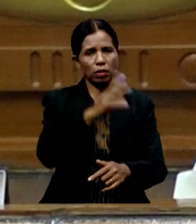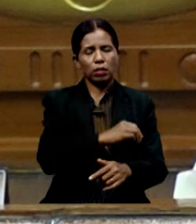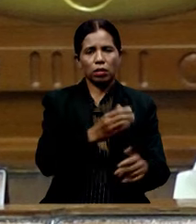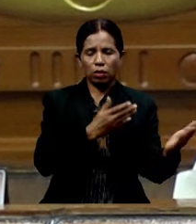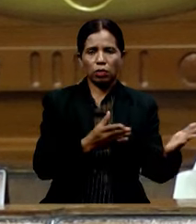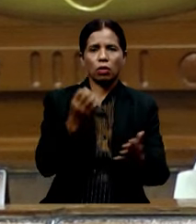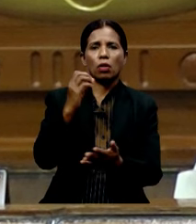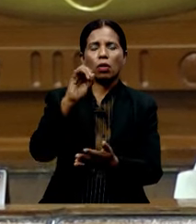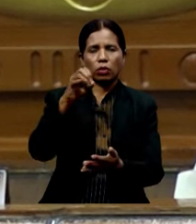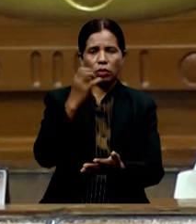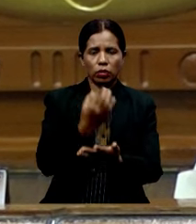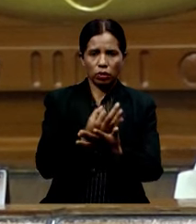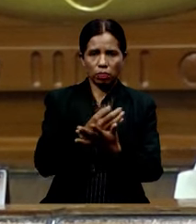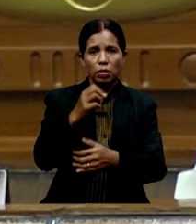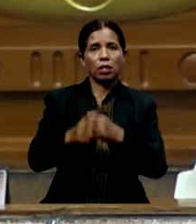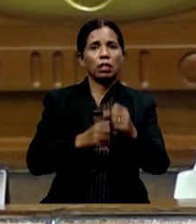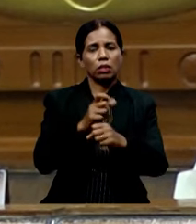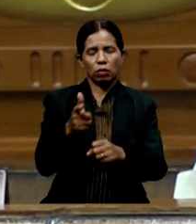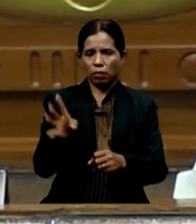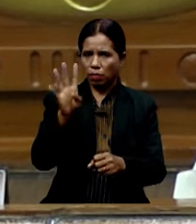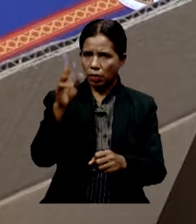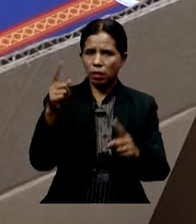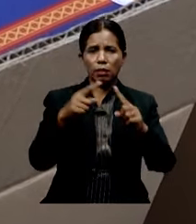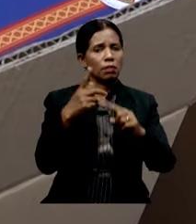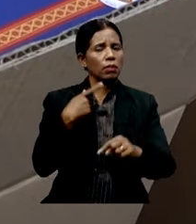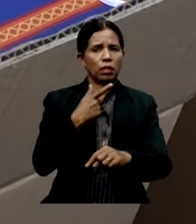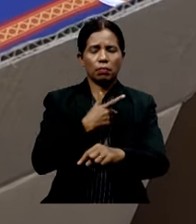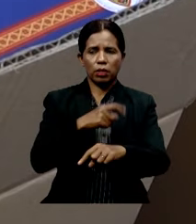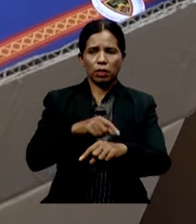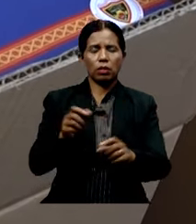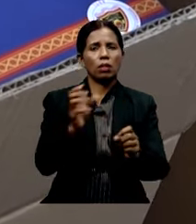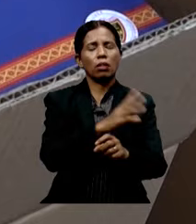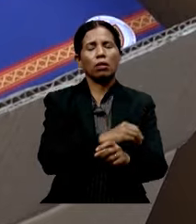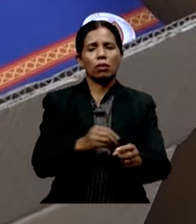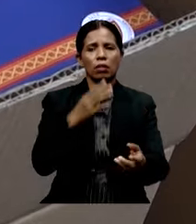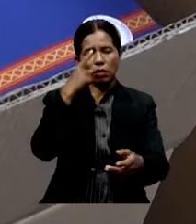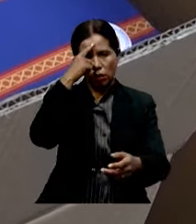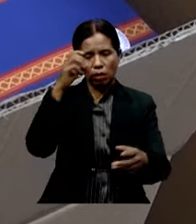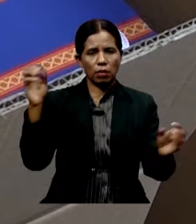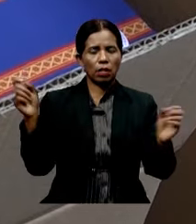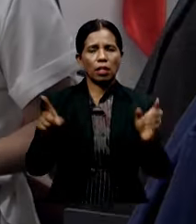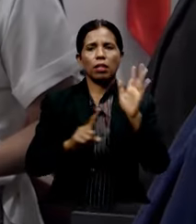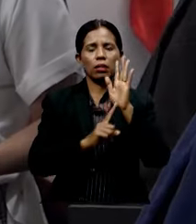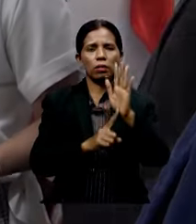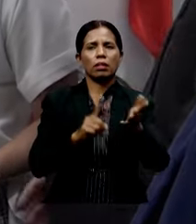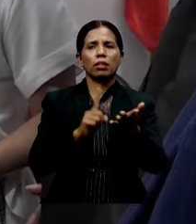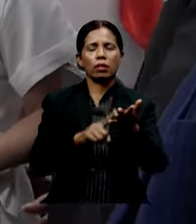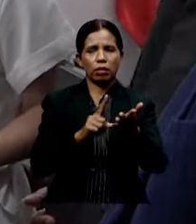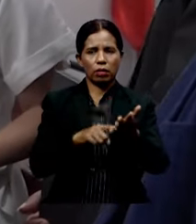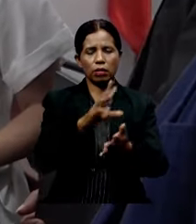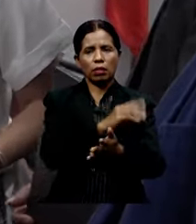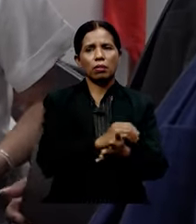submete orçamento geral do Estado tinha reunido o Senado para o Parlamento Nacional o caráter normal, também justifica o debate o